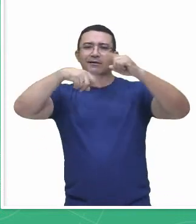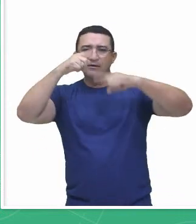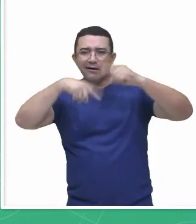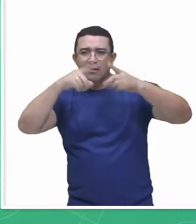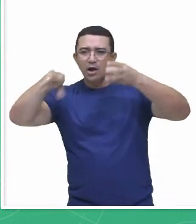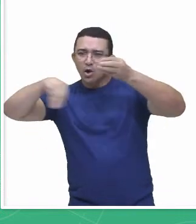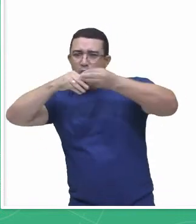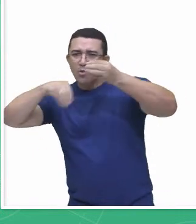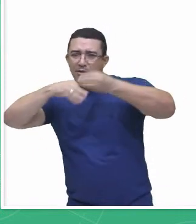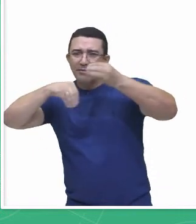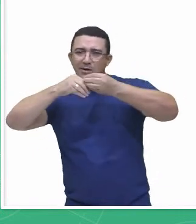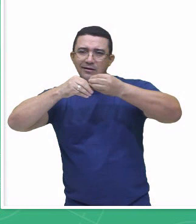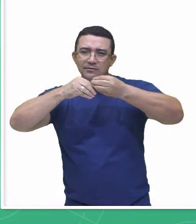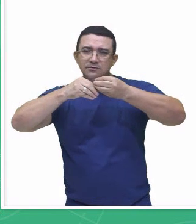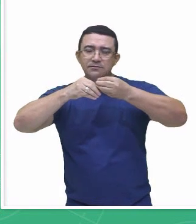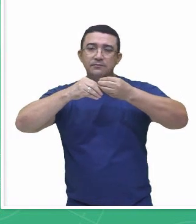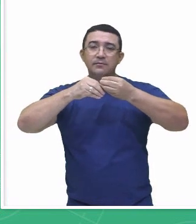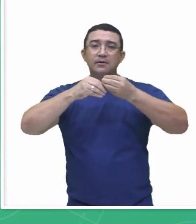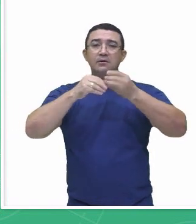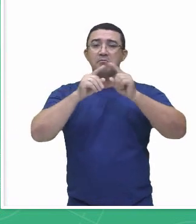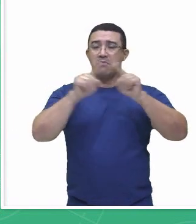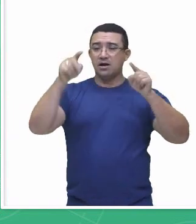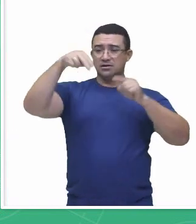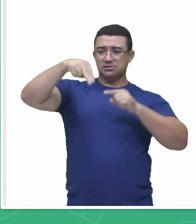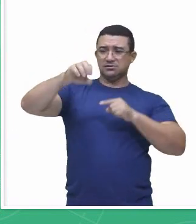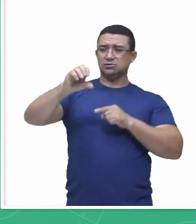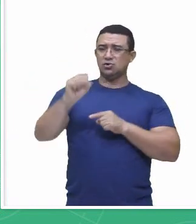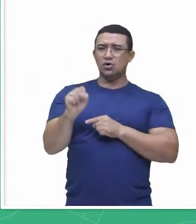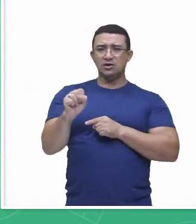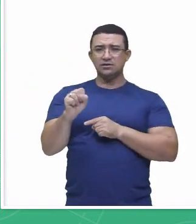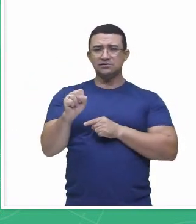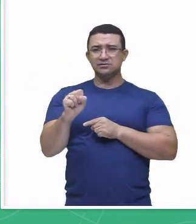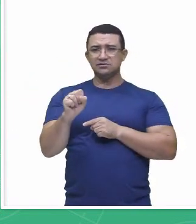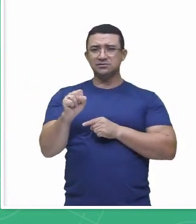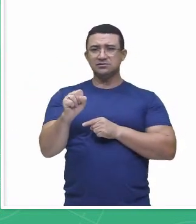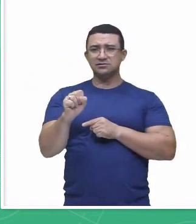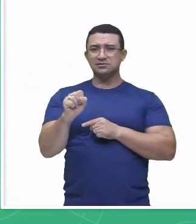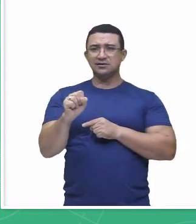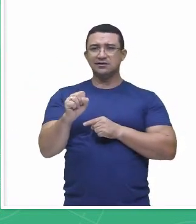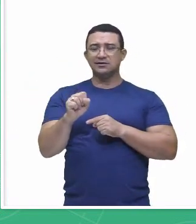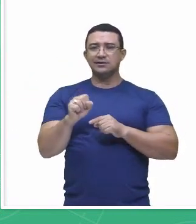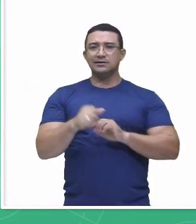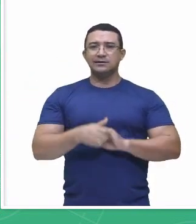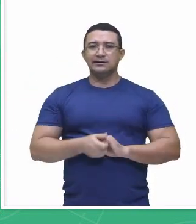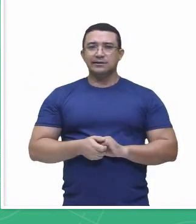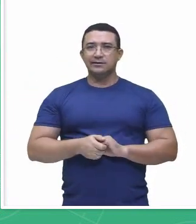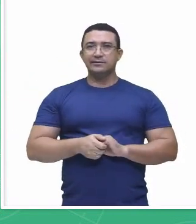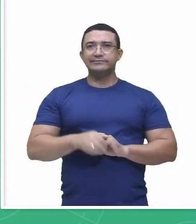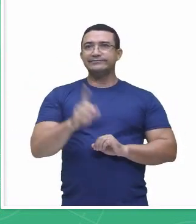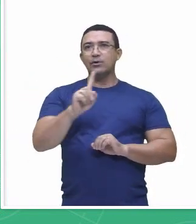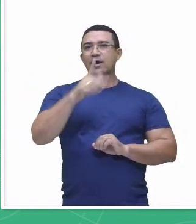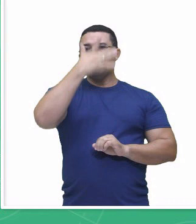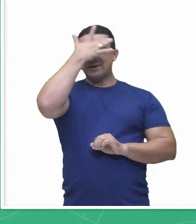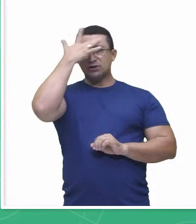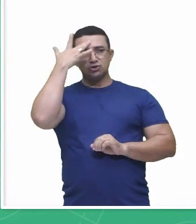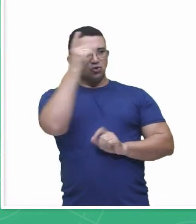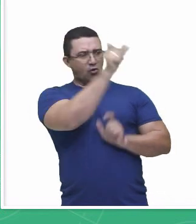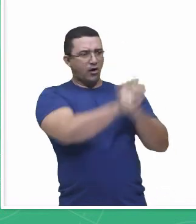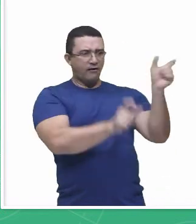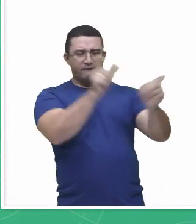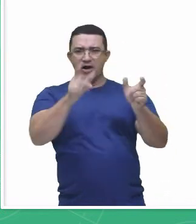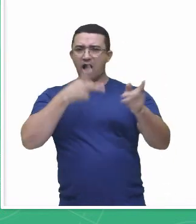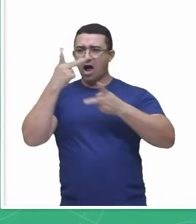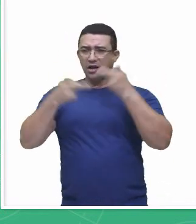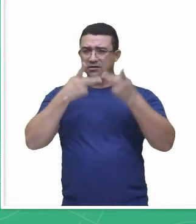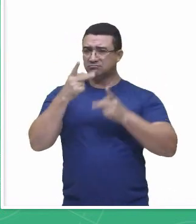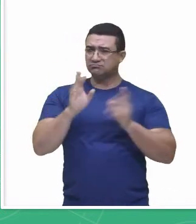complemento. Então, ele não vai pertencer aí à questão da pessoa com quem se fala ou à pessoa de quem se